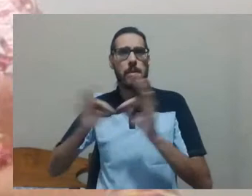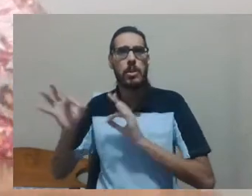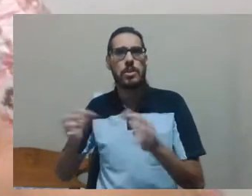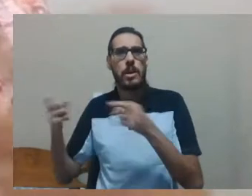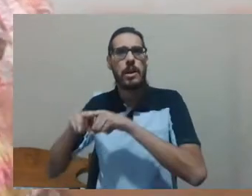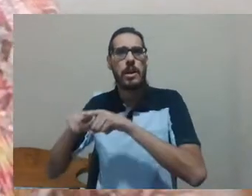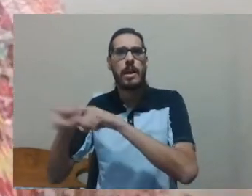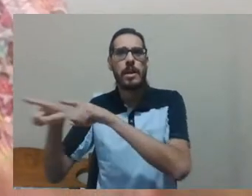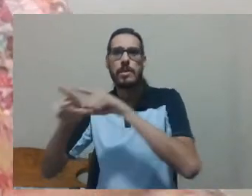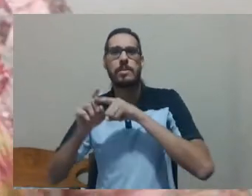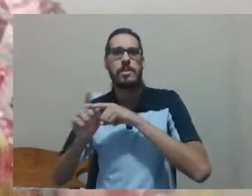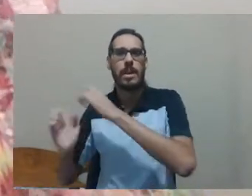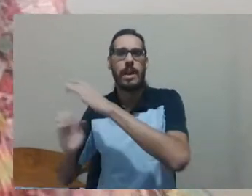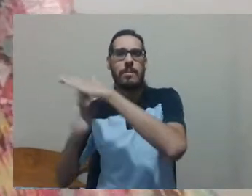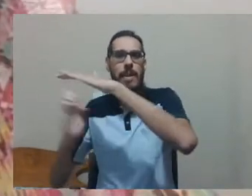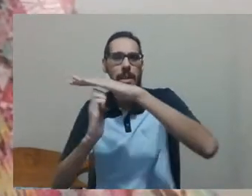de